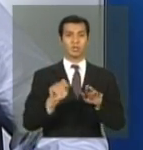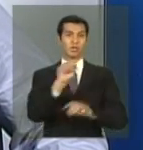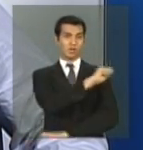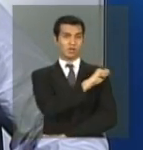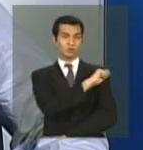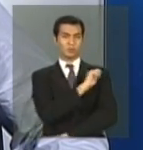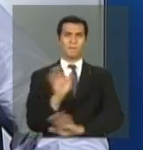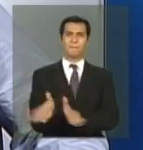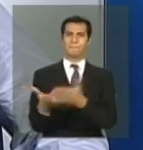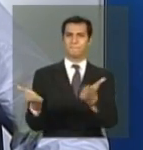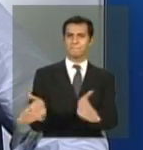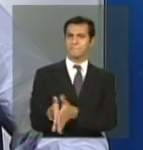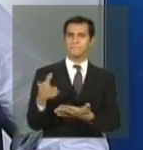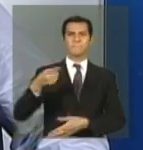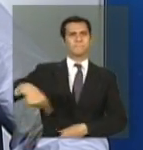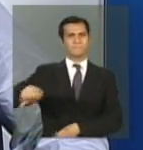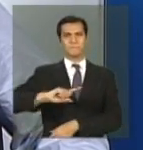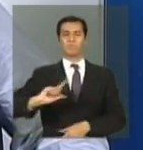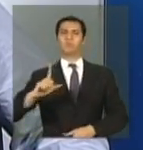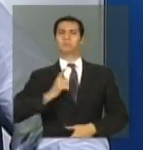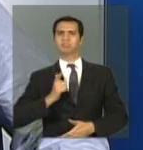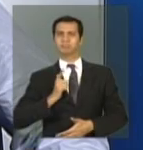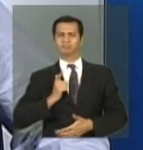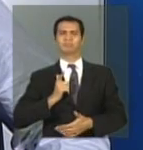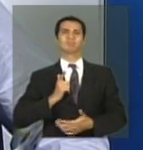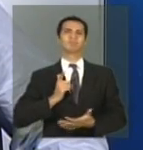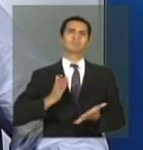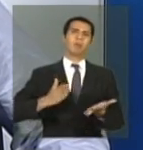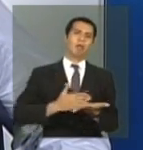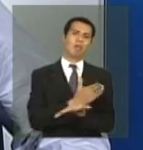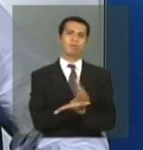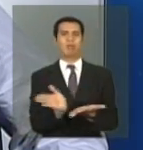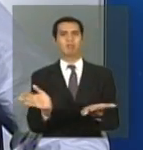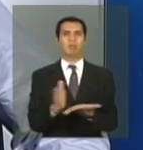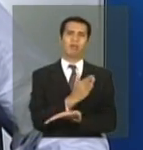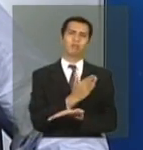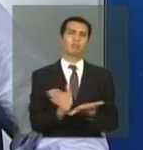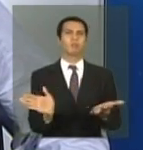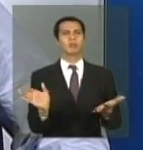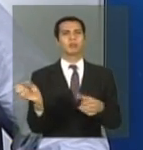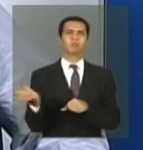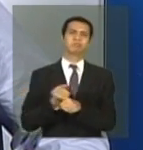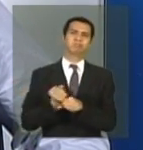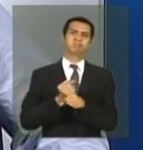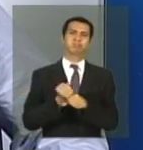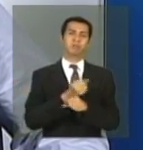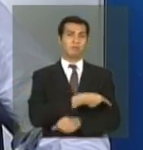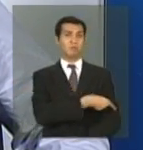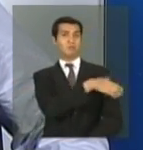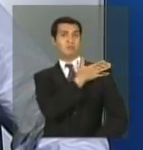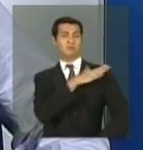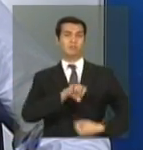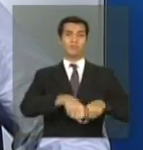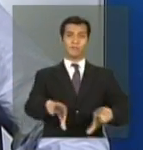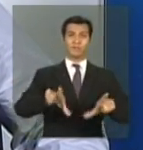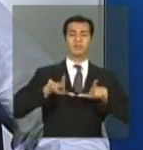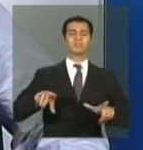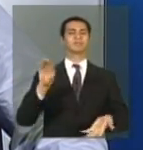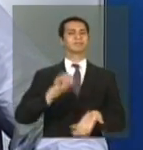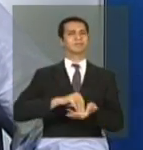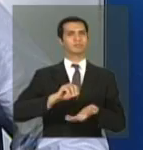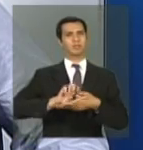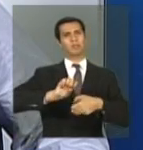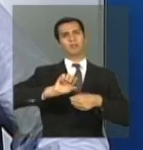pobres é mais irregular, de modo, Renata, que eles demoram mais tempo a concluir os ensinos, os ciclos,